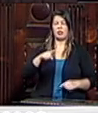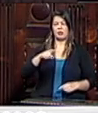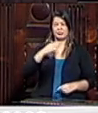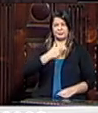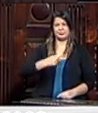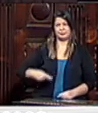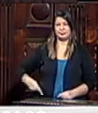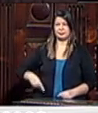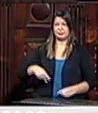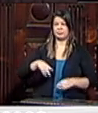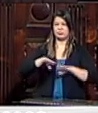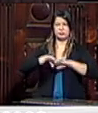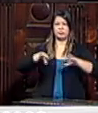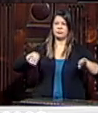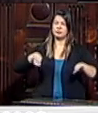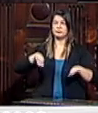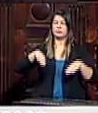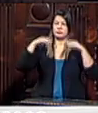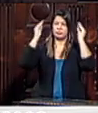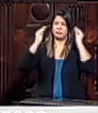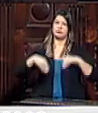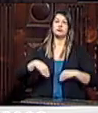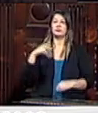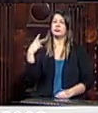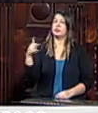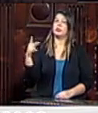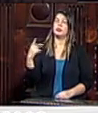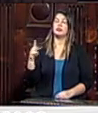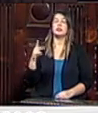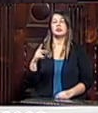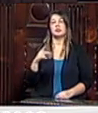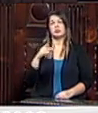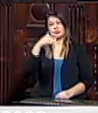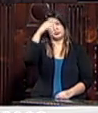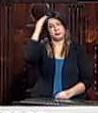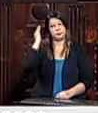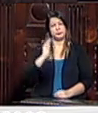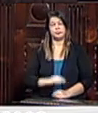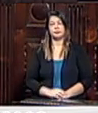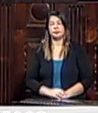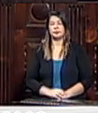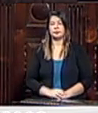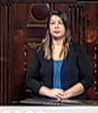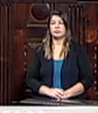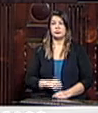renúncia imediata do presidente da República Federativa do Brasil, Michel Temer.